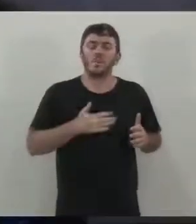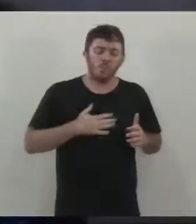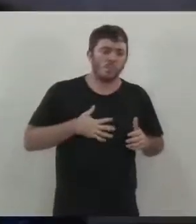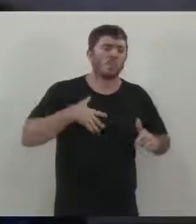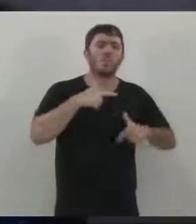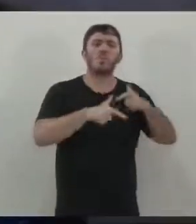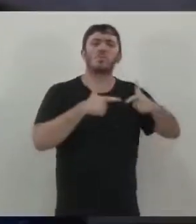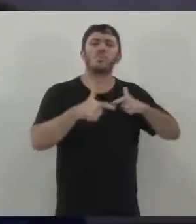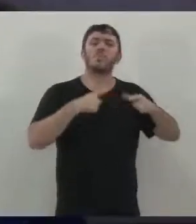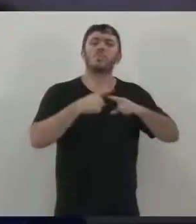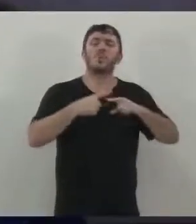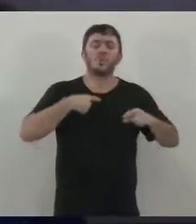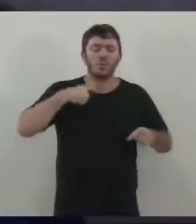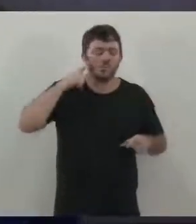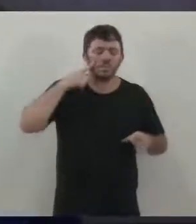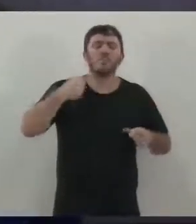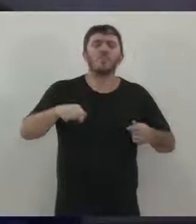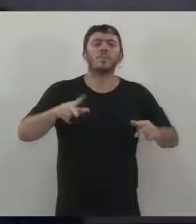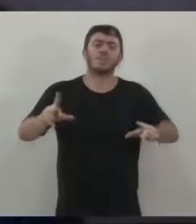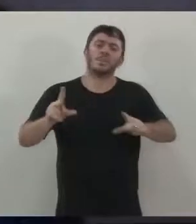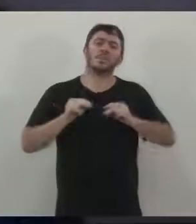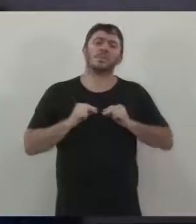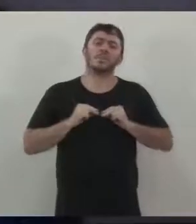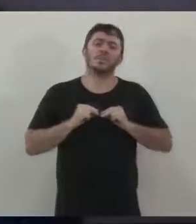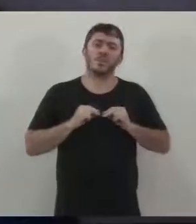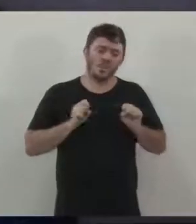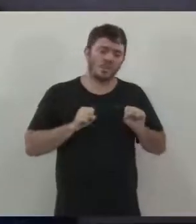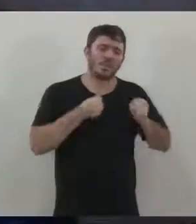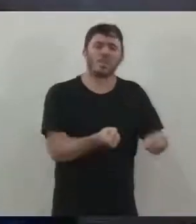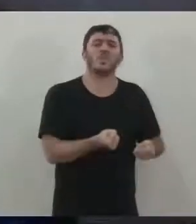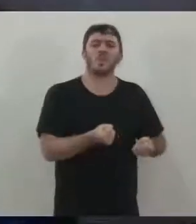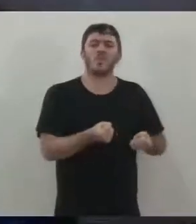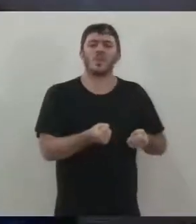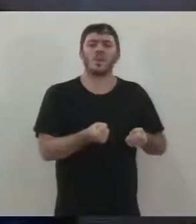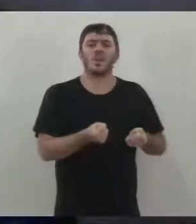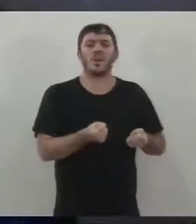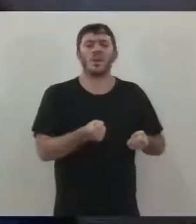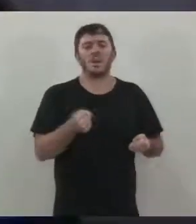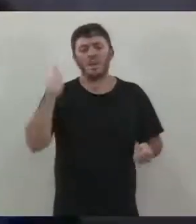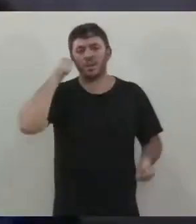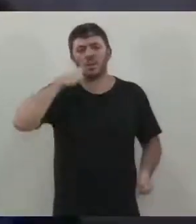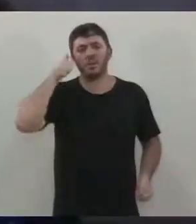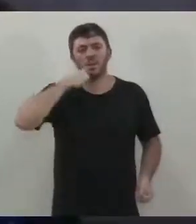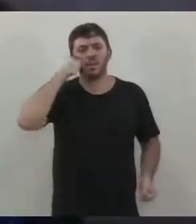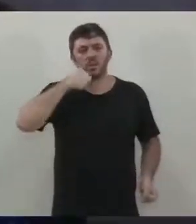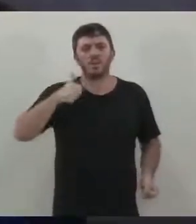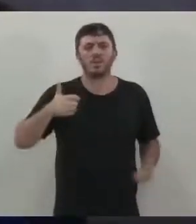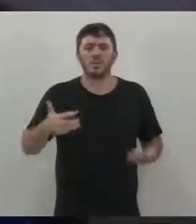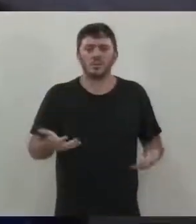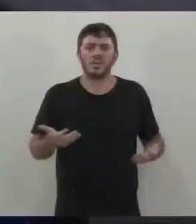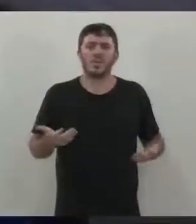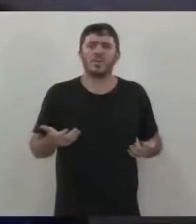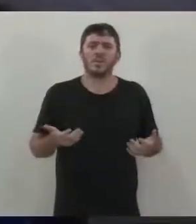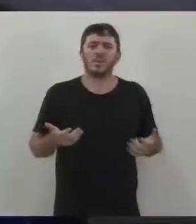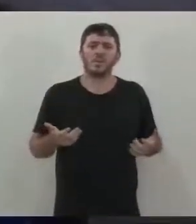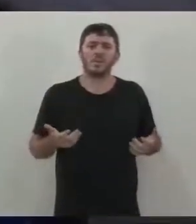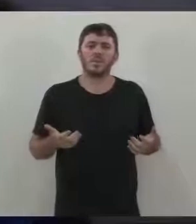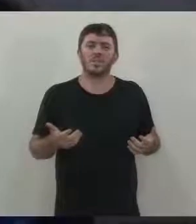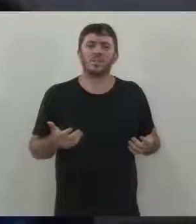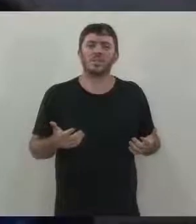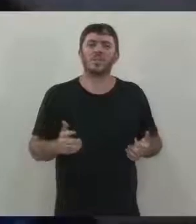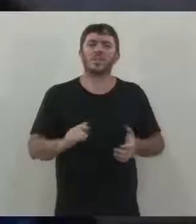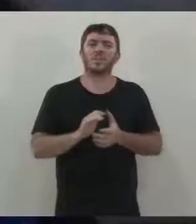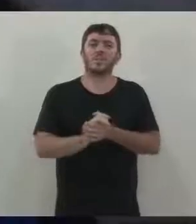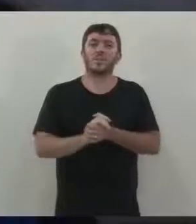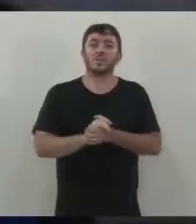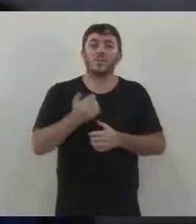Eu faço porque eu acho que é merecido, eu acho que ninguém dá a devida atenção a esses casos, e eu espero que seja lá, quem tiver o